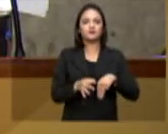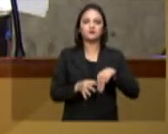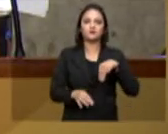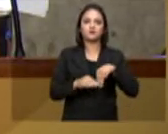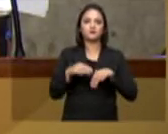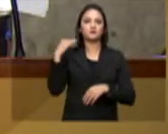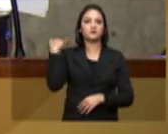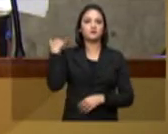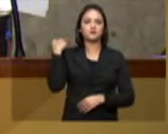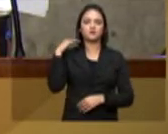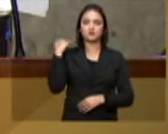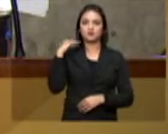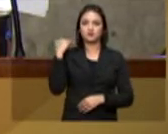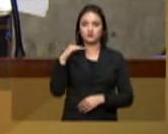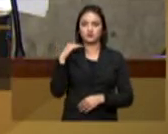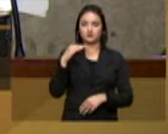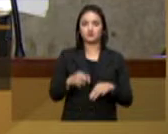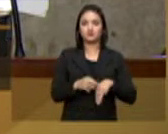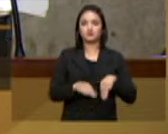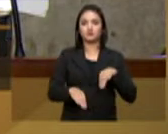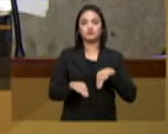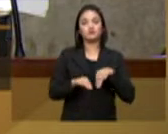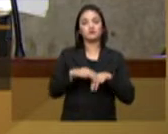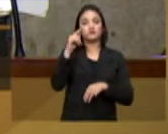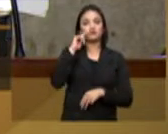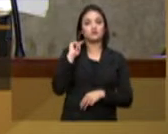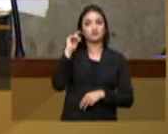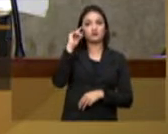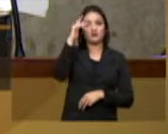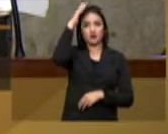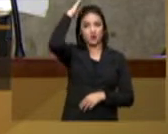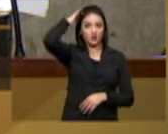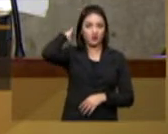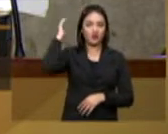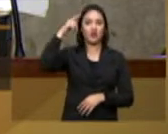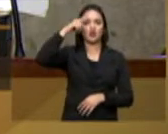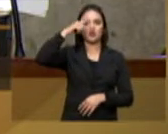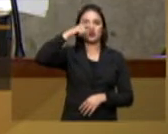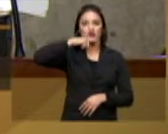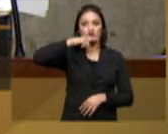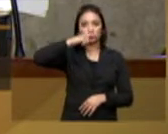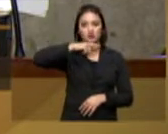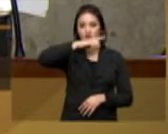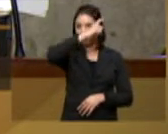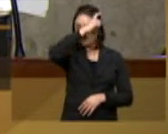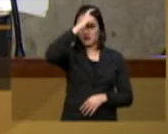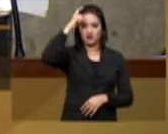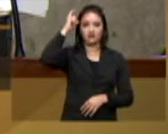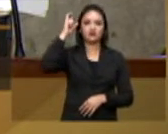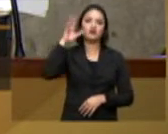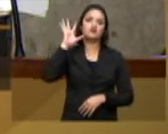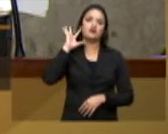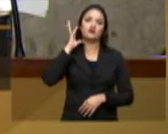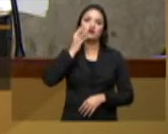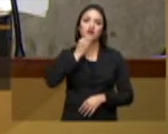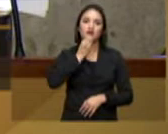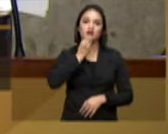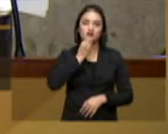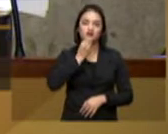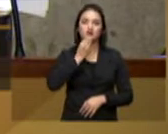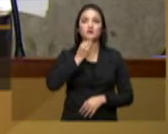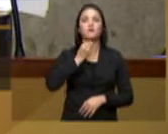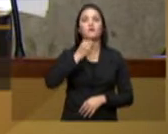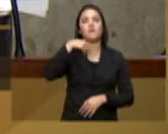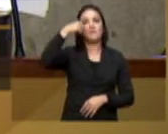ministros Marco Aurélio, Gilmar Mendes, Ricardo Lewandowski, Dias Toffoli,